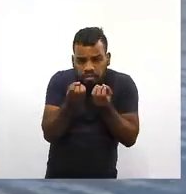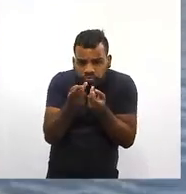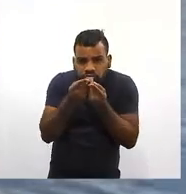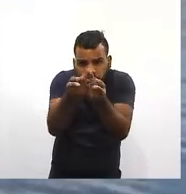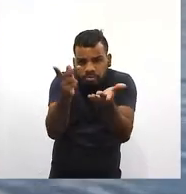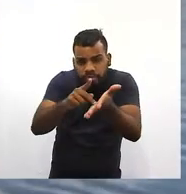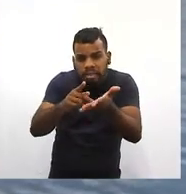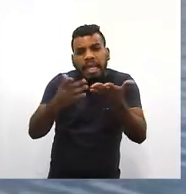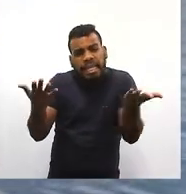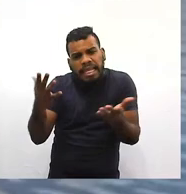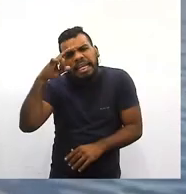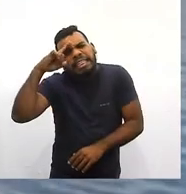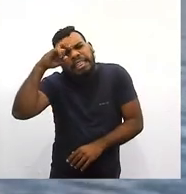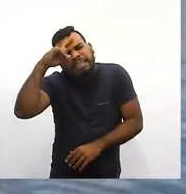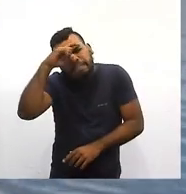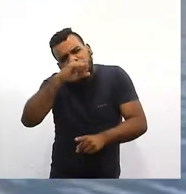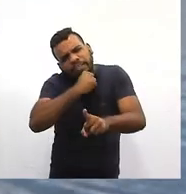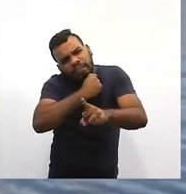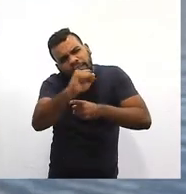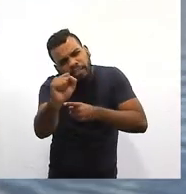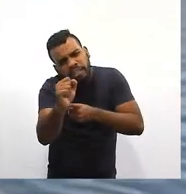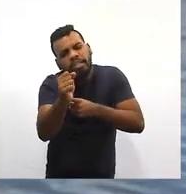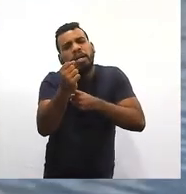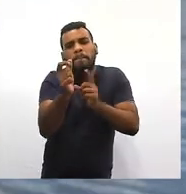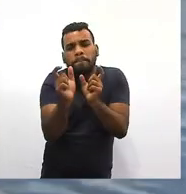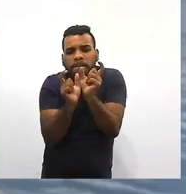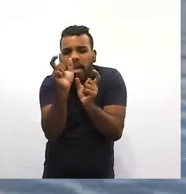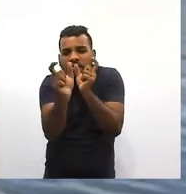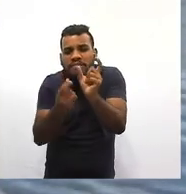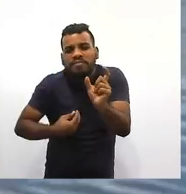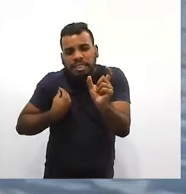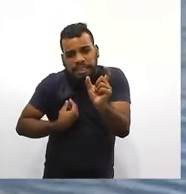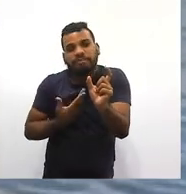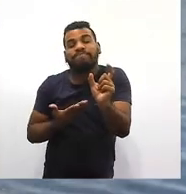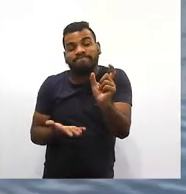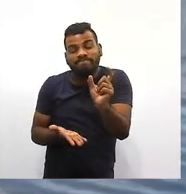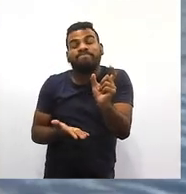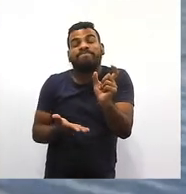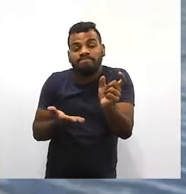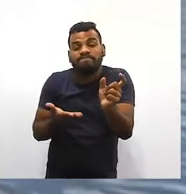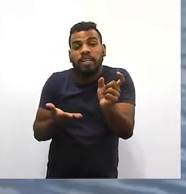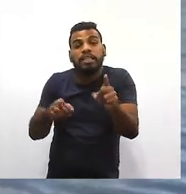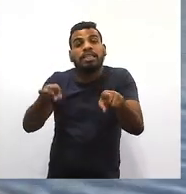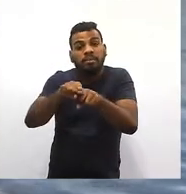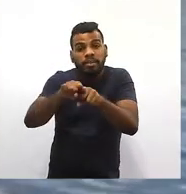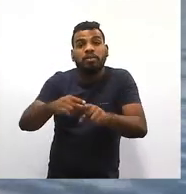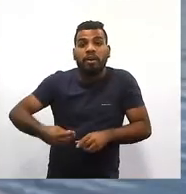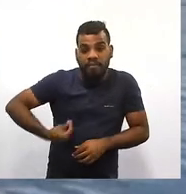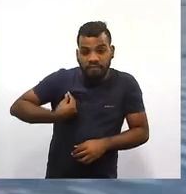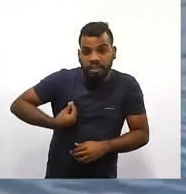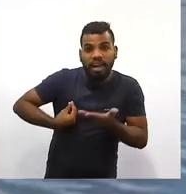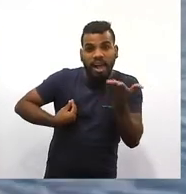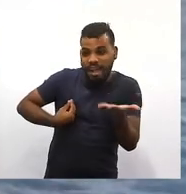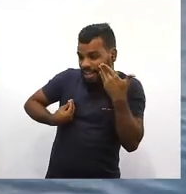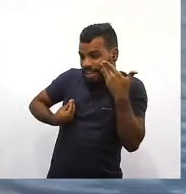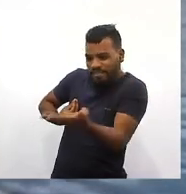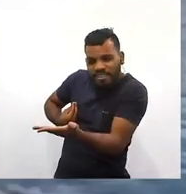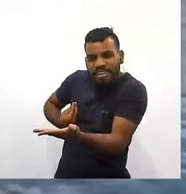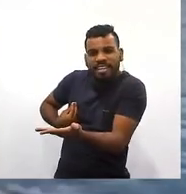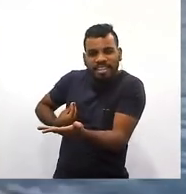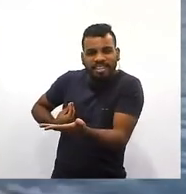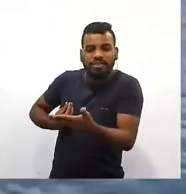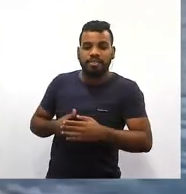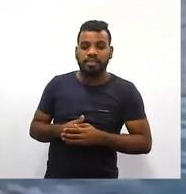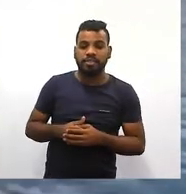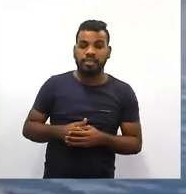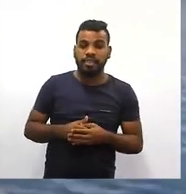É difícil defender só com palavras a vida. Ainda mais quando ela é esta que vê Severina. Severina